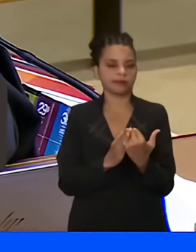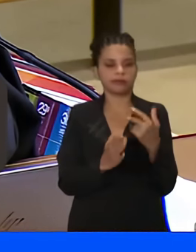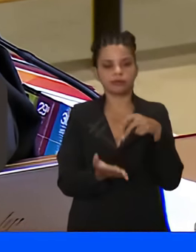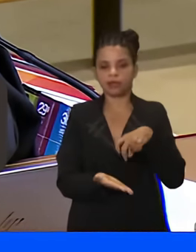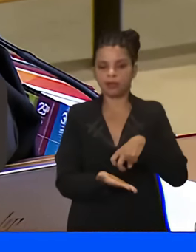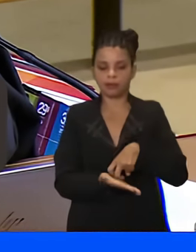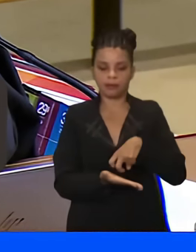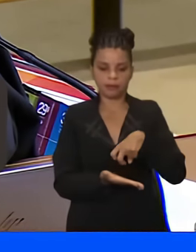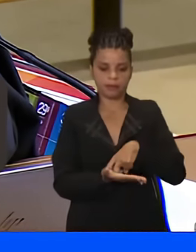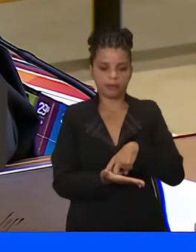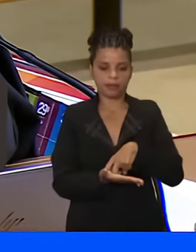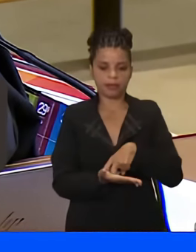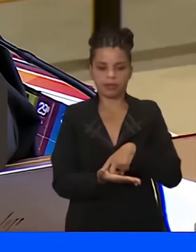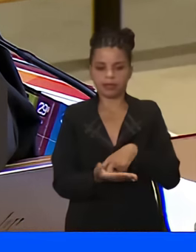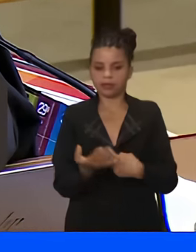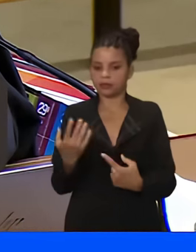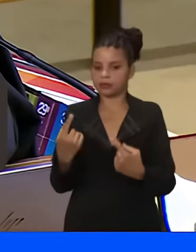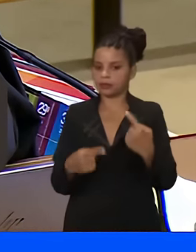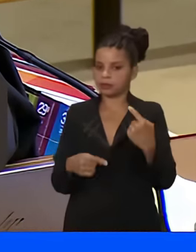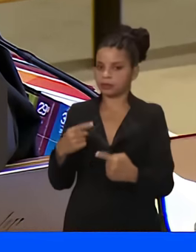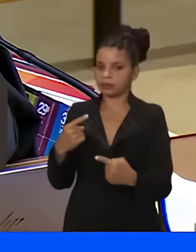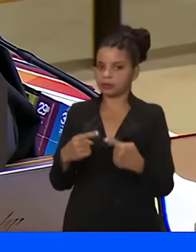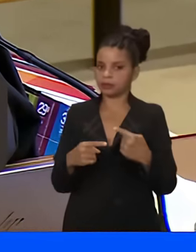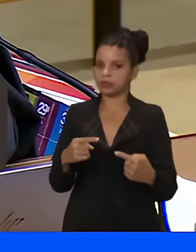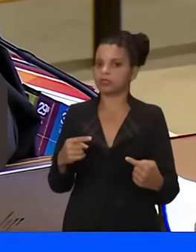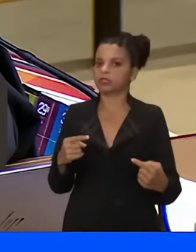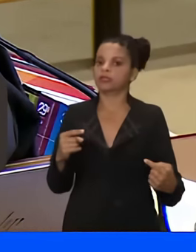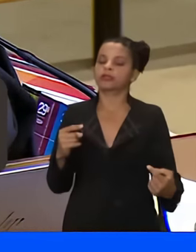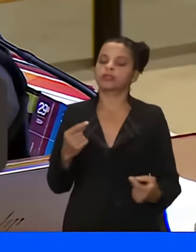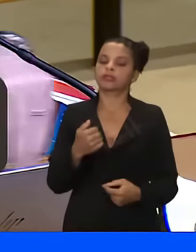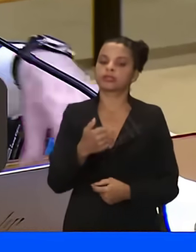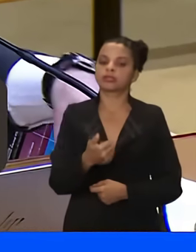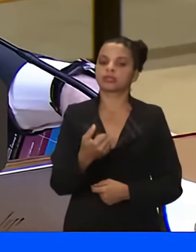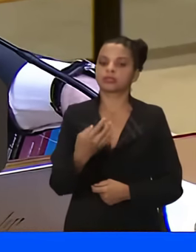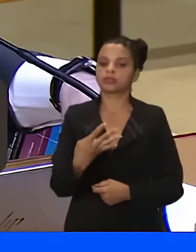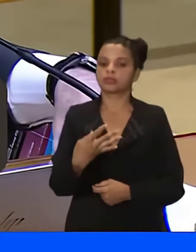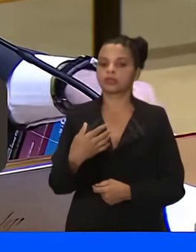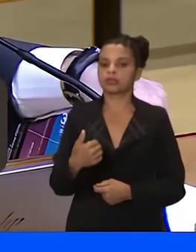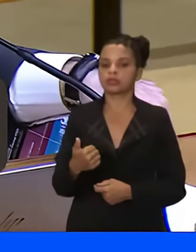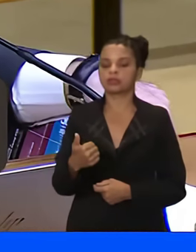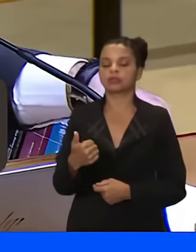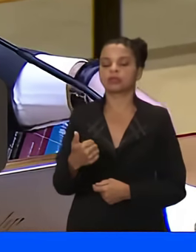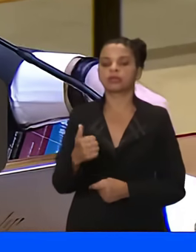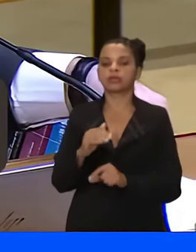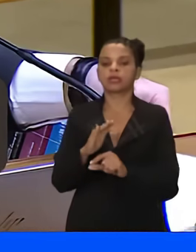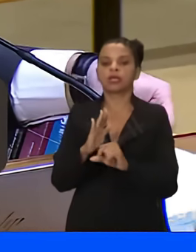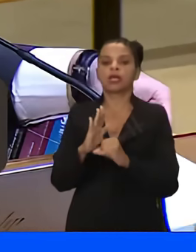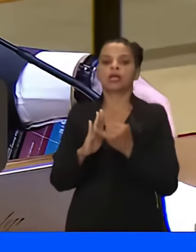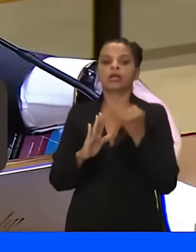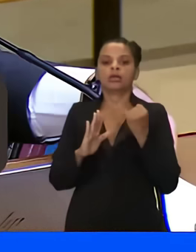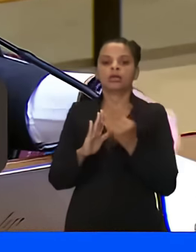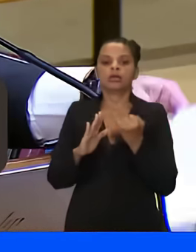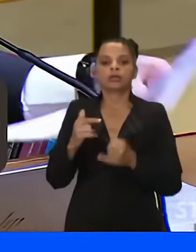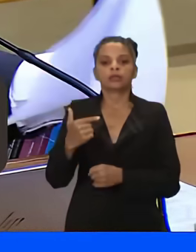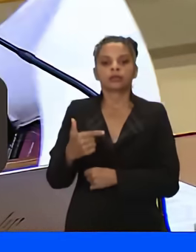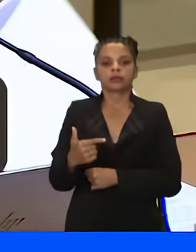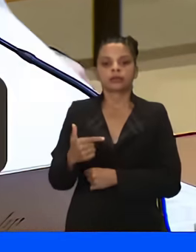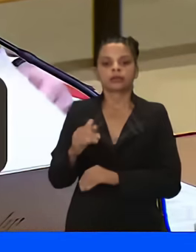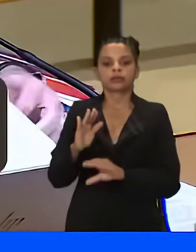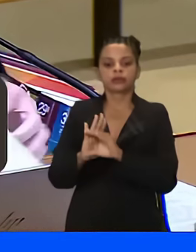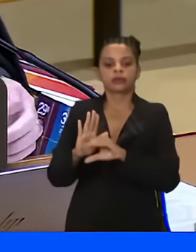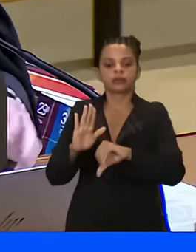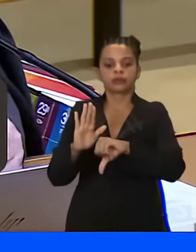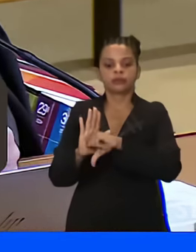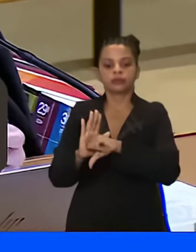dispositivo impugnado, 141, inciso 2 do Código Penal, diverso daquilo que Vossa Excelência